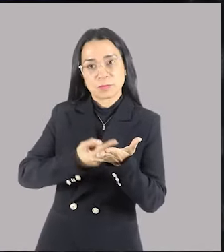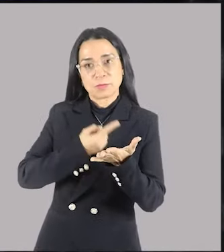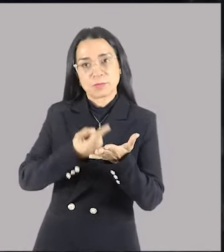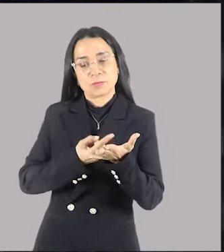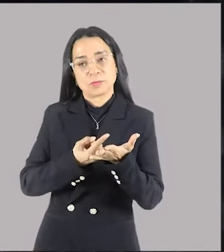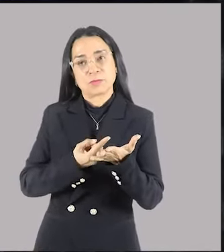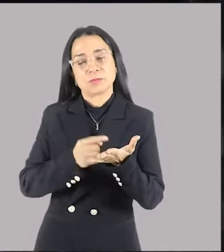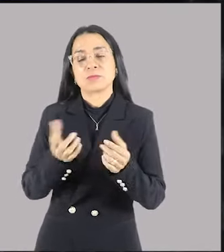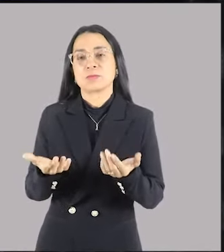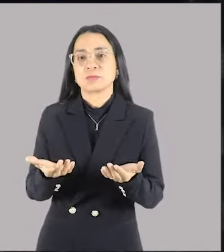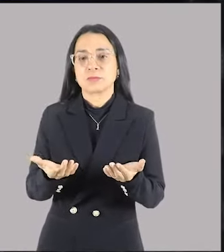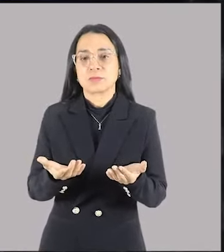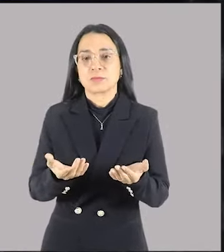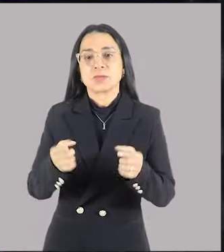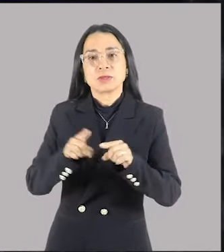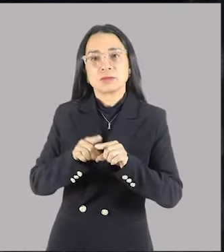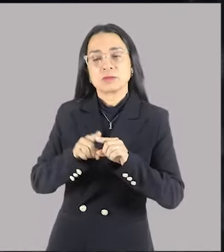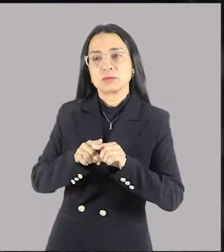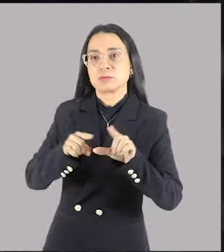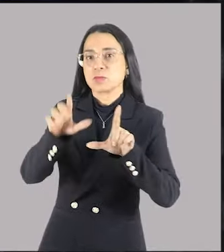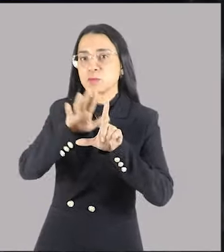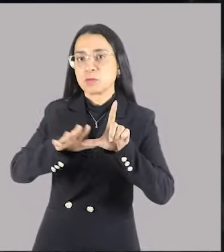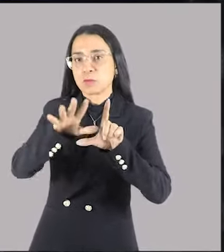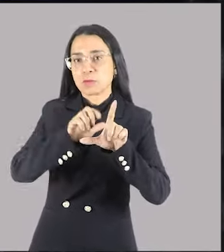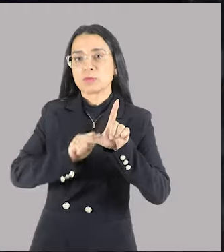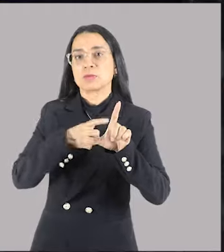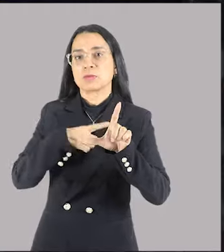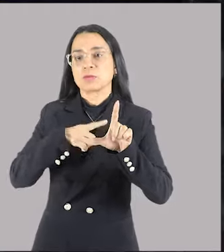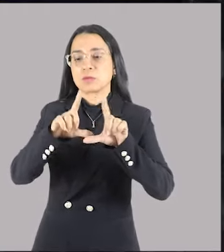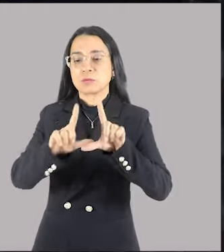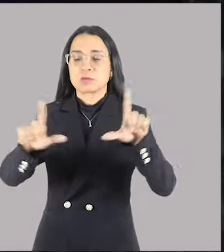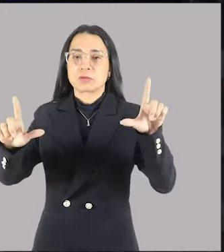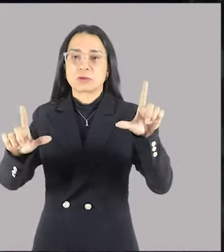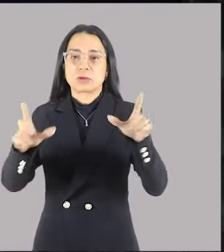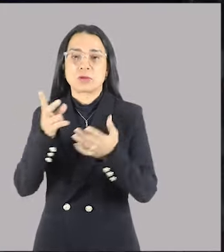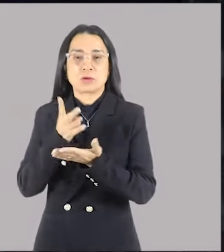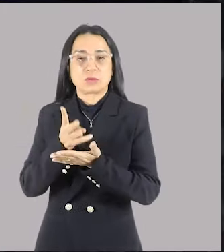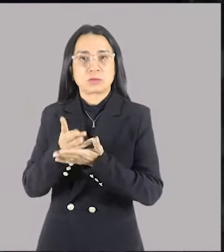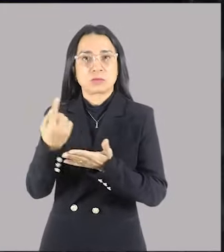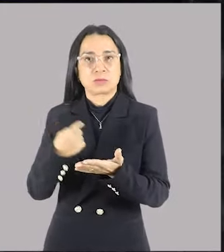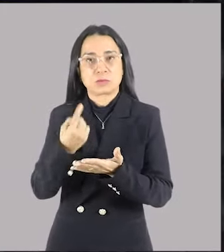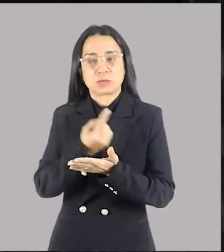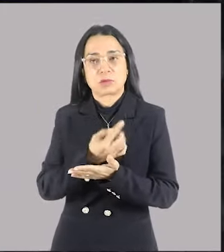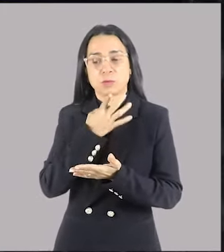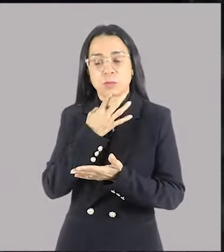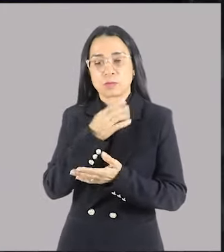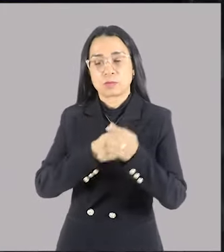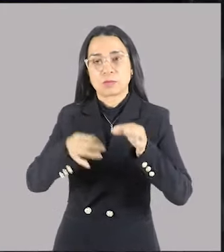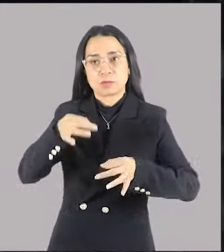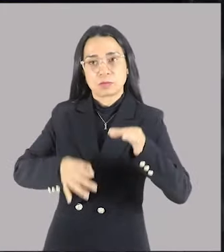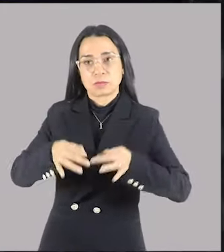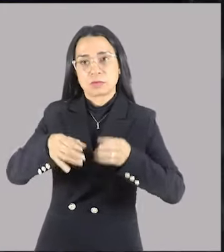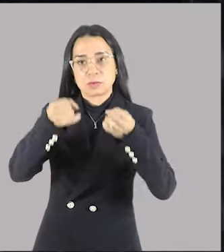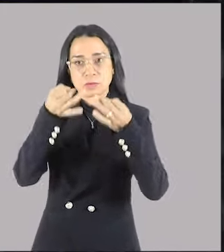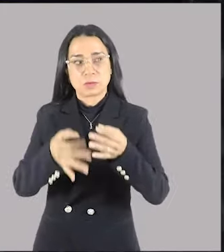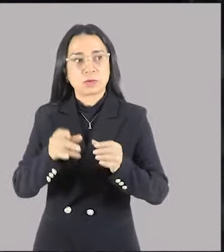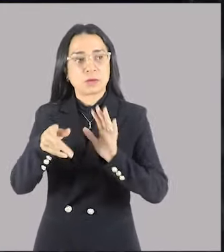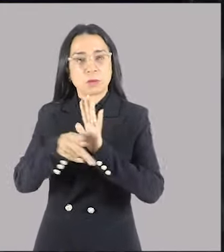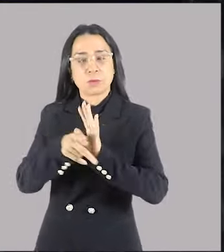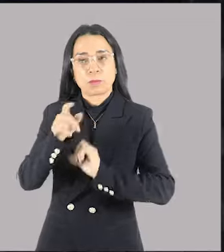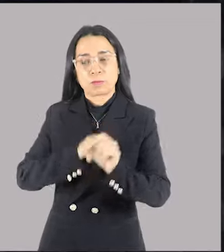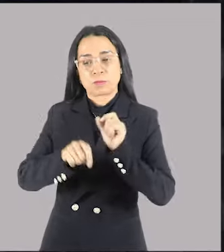do vídeo e também aqui no QR Code que está na tela vamos dar continuidade às noções do direito explicando Mais